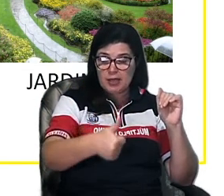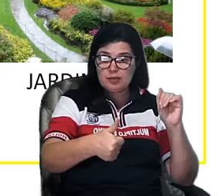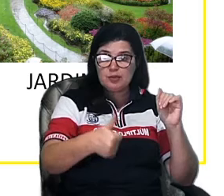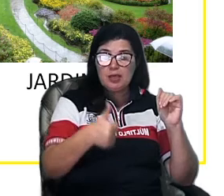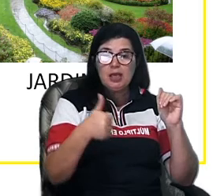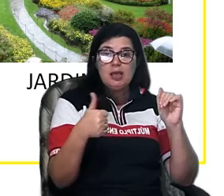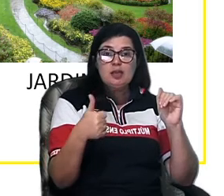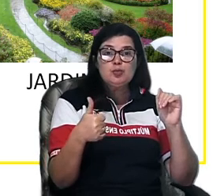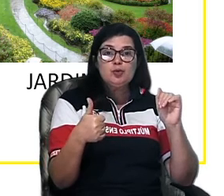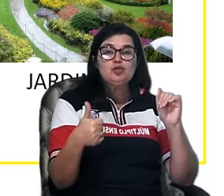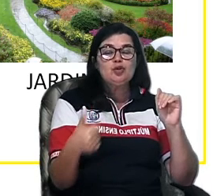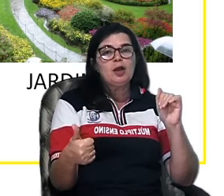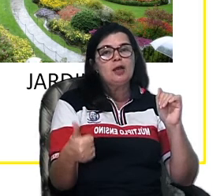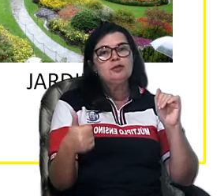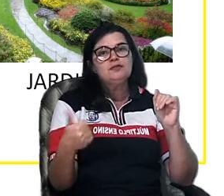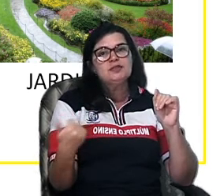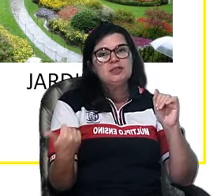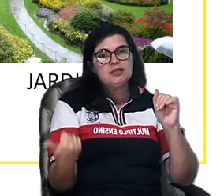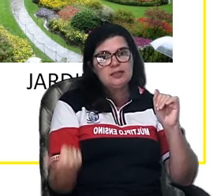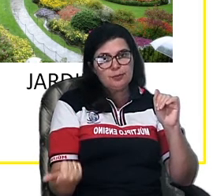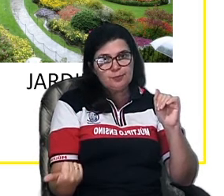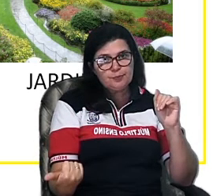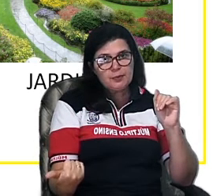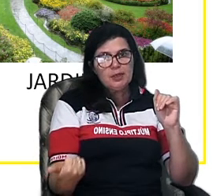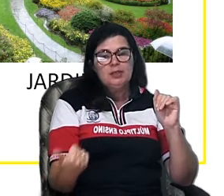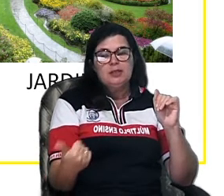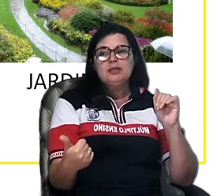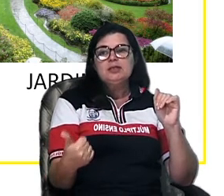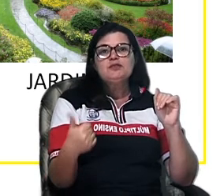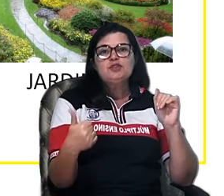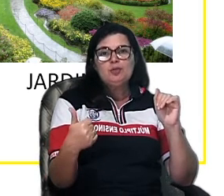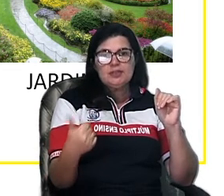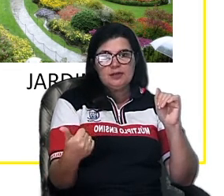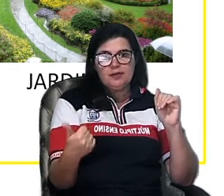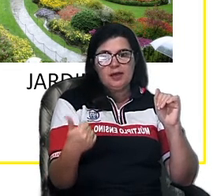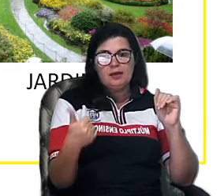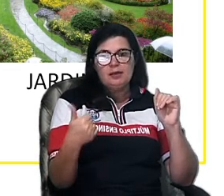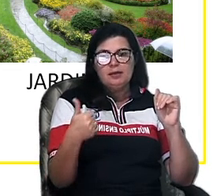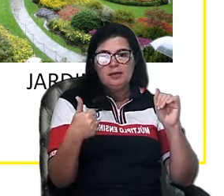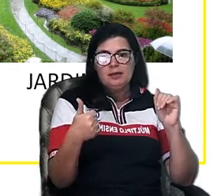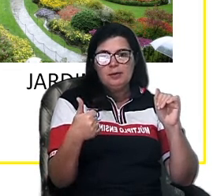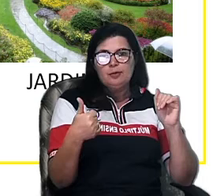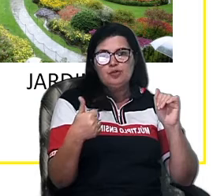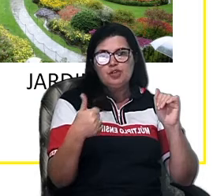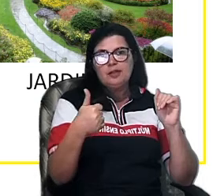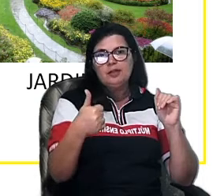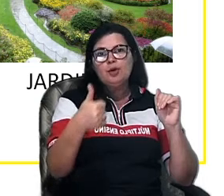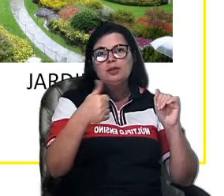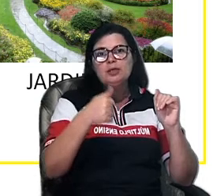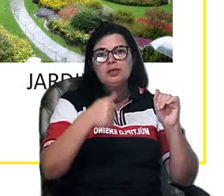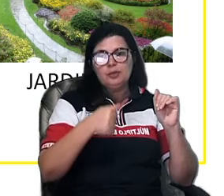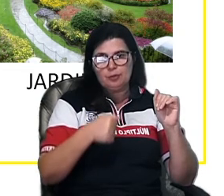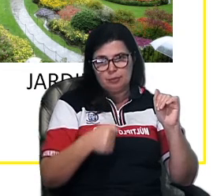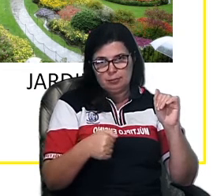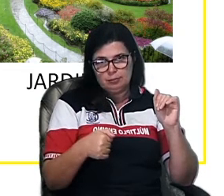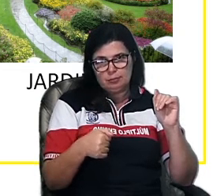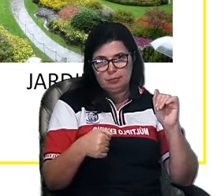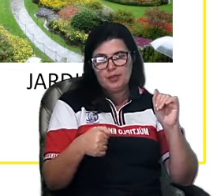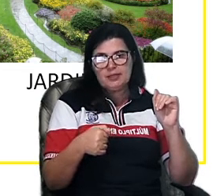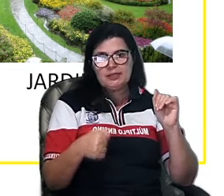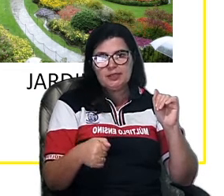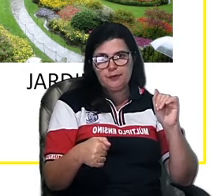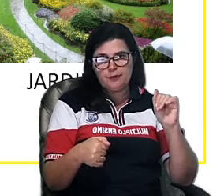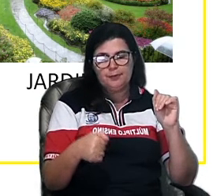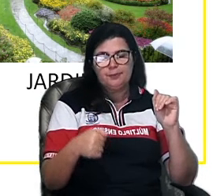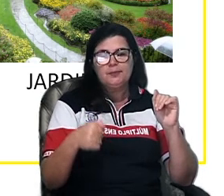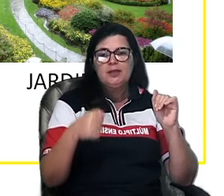desses espaços, eles possuem horário de visitação, né? Se você observar, né, o Jardim Botânico